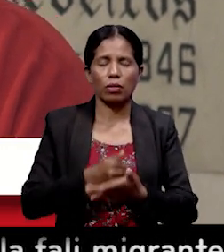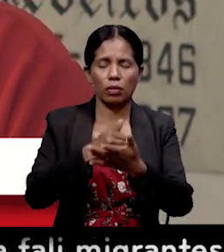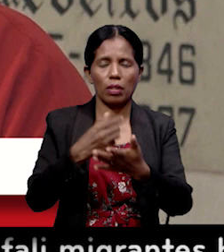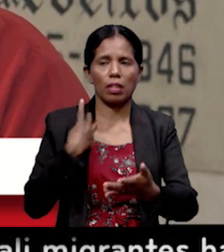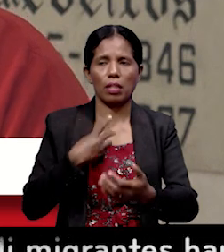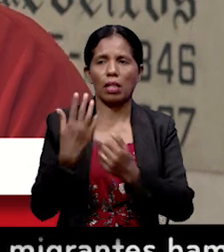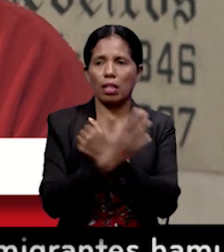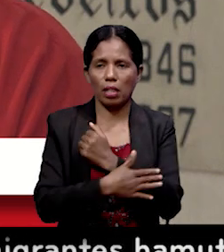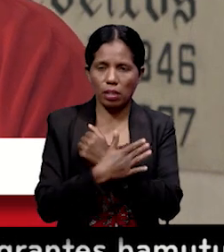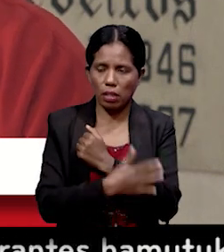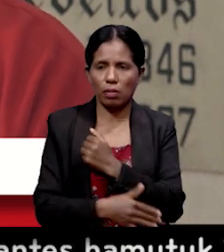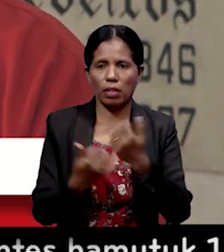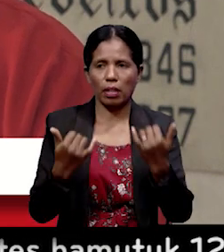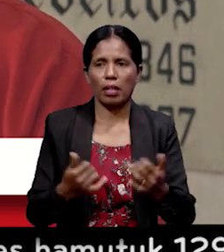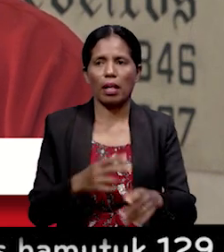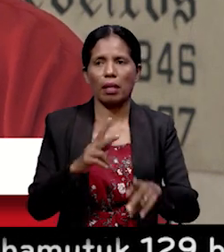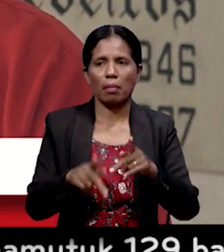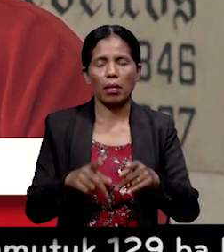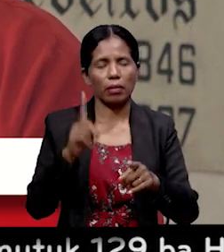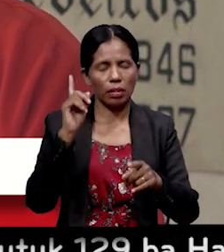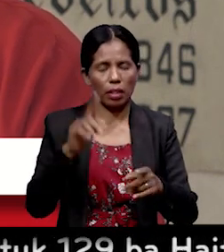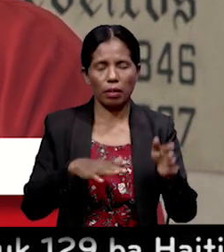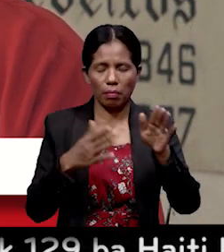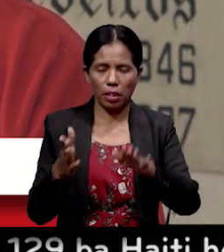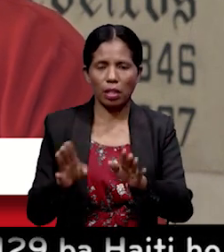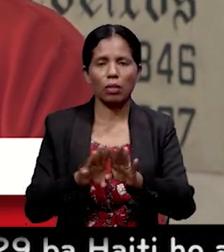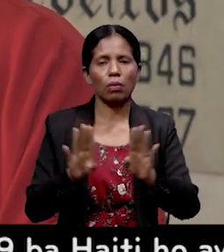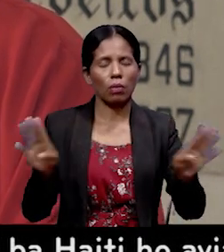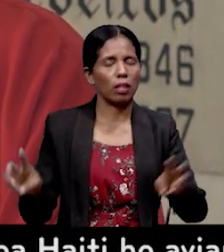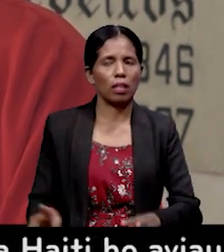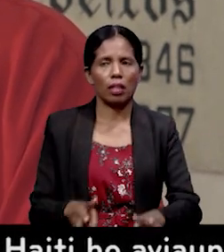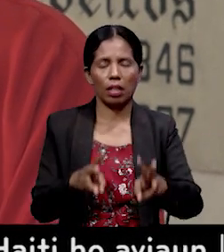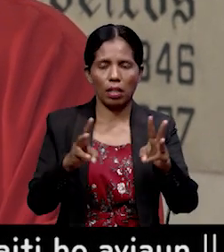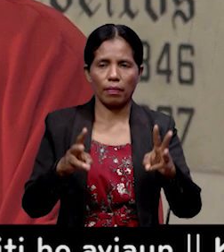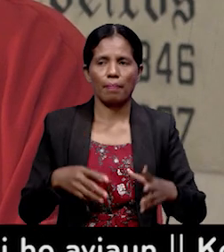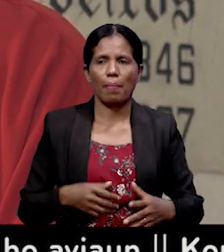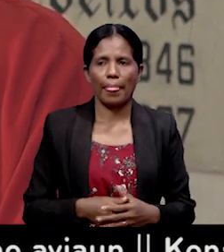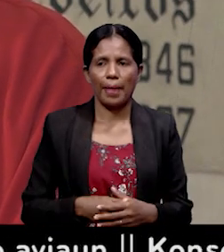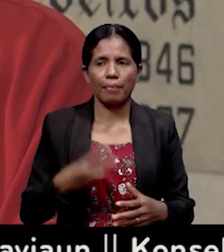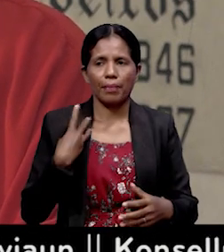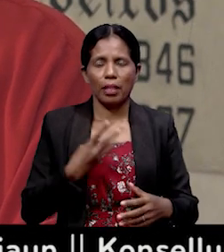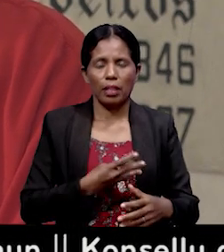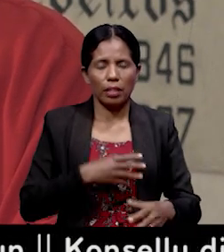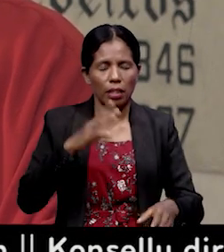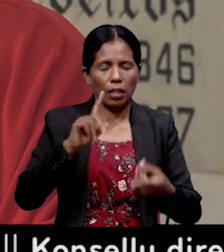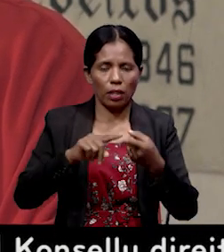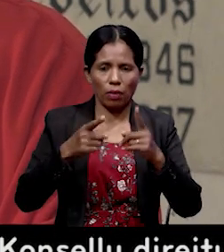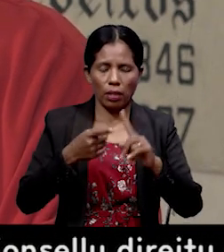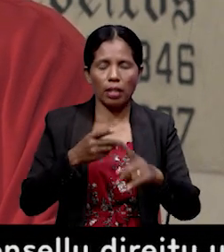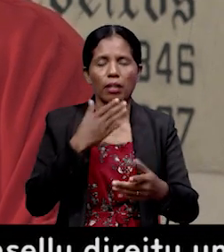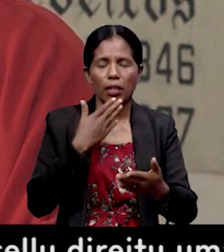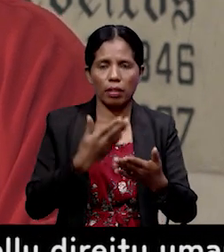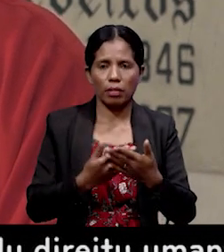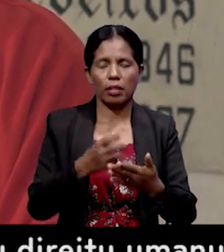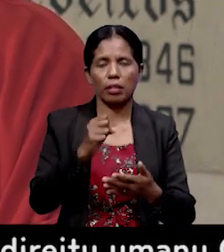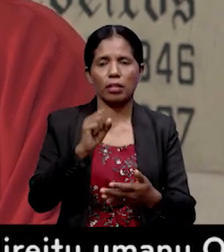indane, ema balun tingi mate, hodi loke dalan. Niduni itinemalu, colega dia,